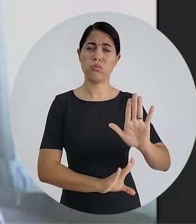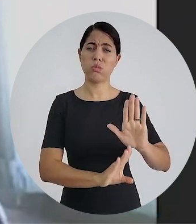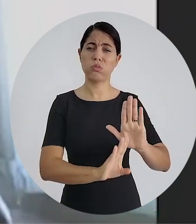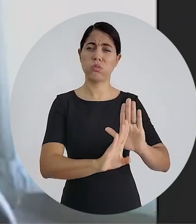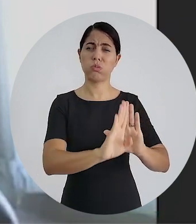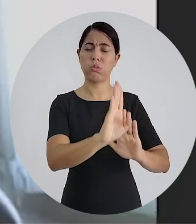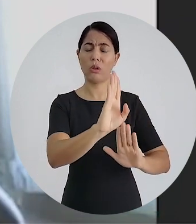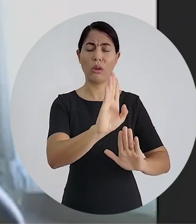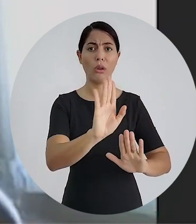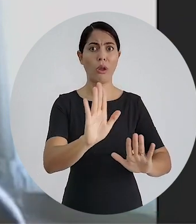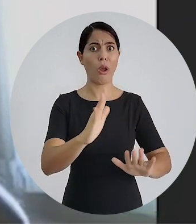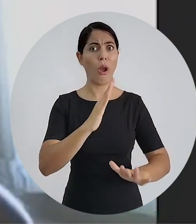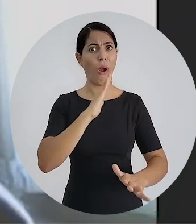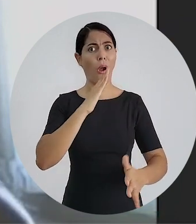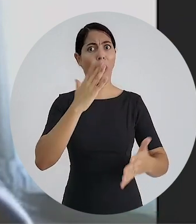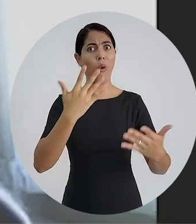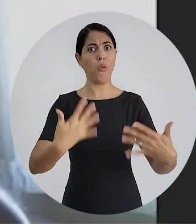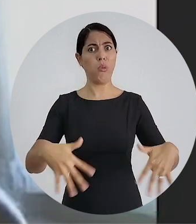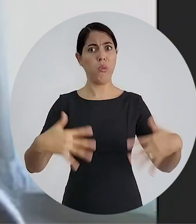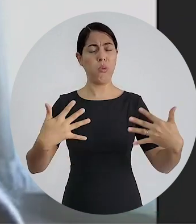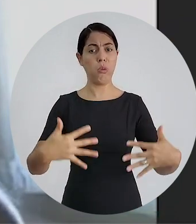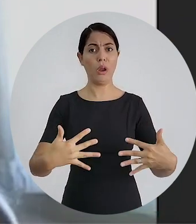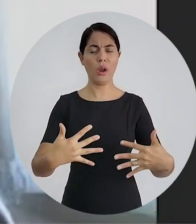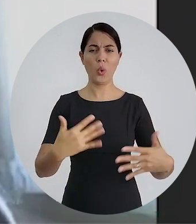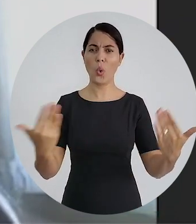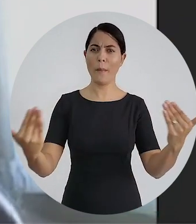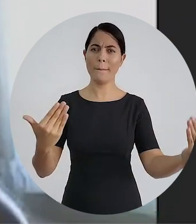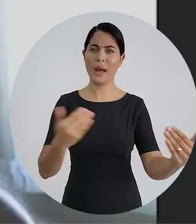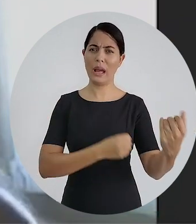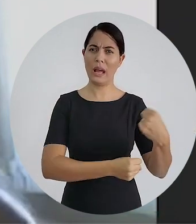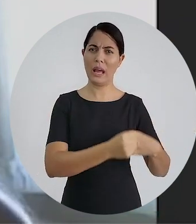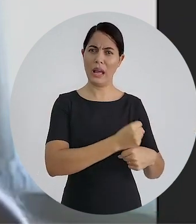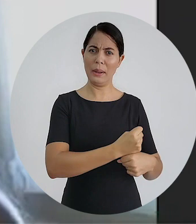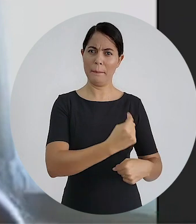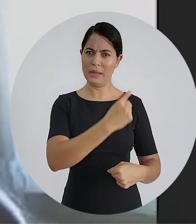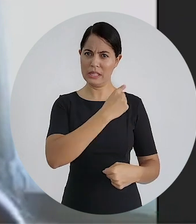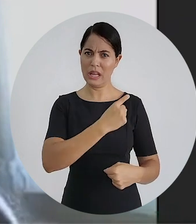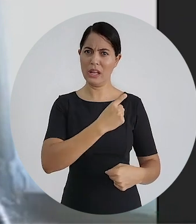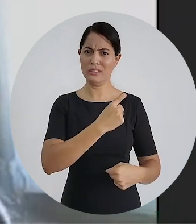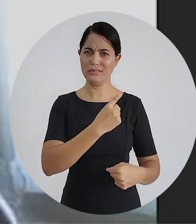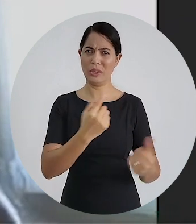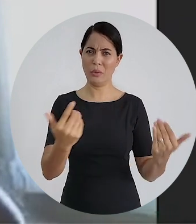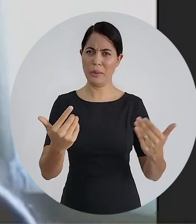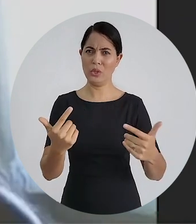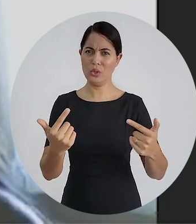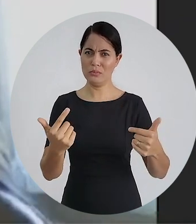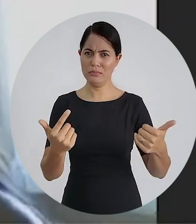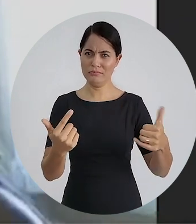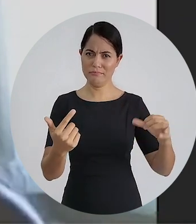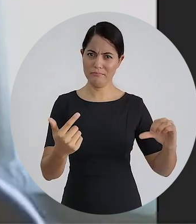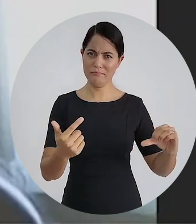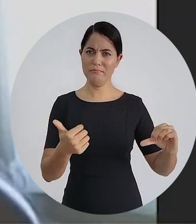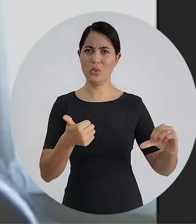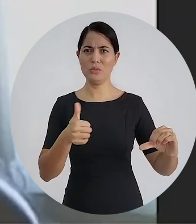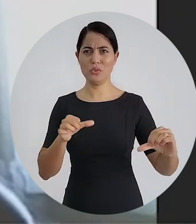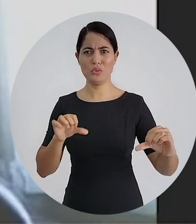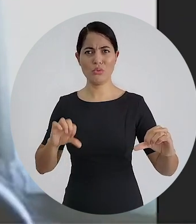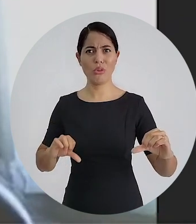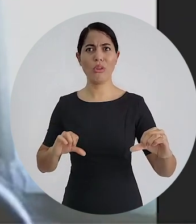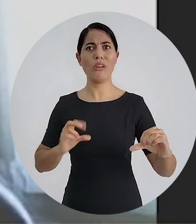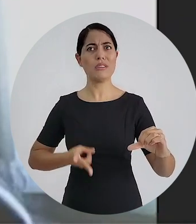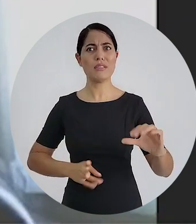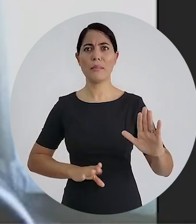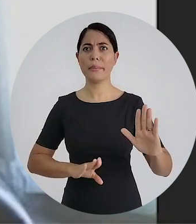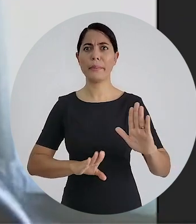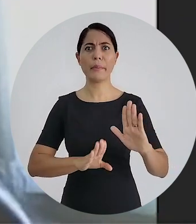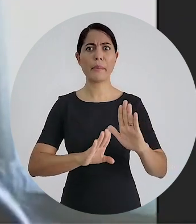aumenta. Quando a gente olha o número de feminicídios, ano passado foi maior do que 2019, 2019 foi maior do que 2018, a gente assistiu